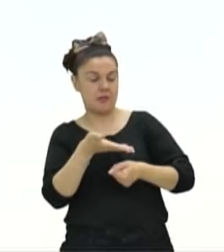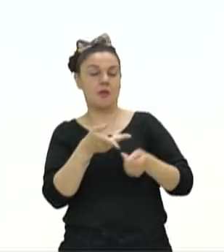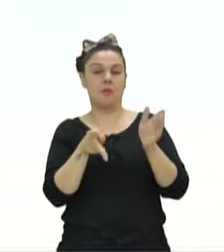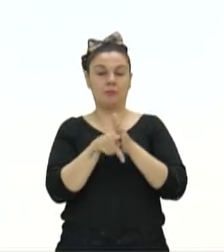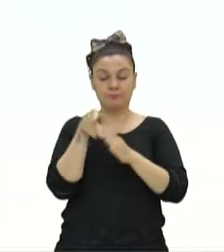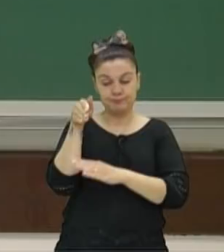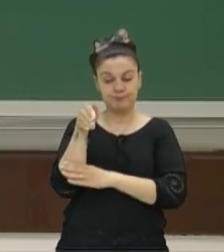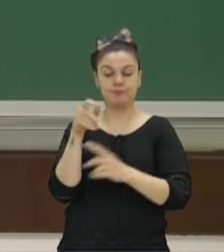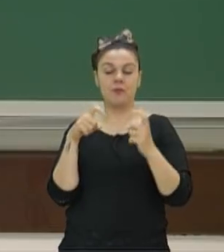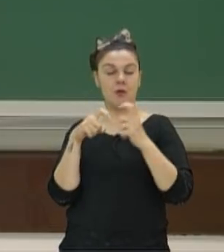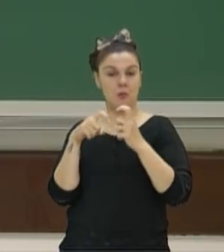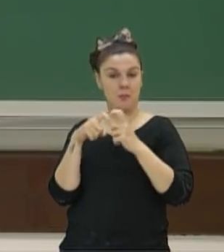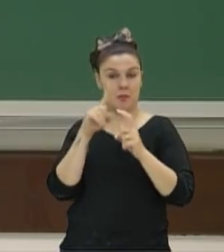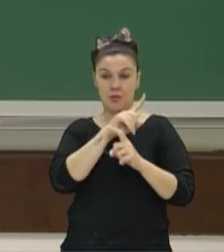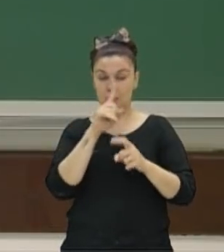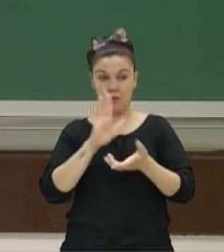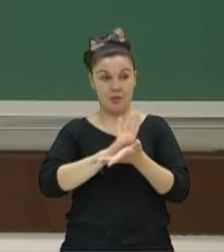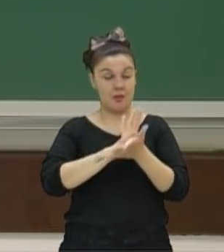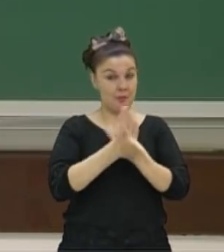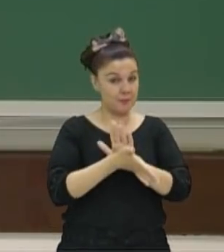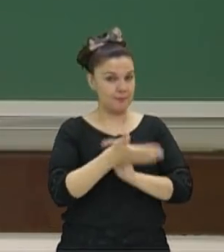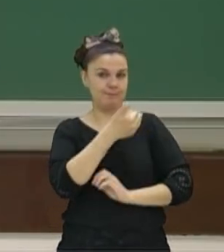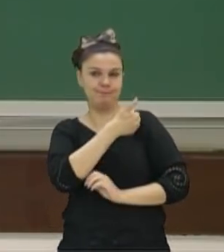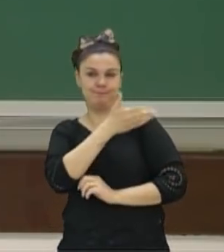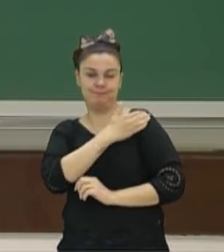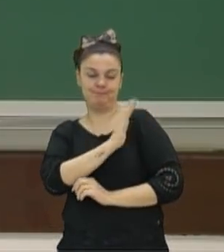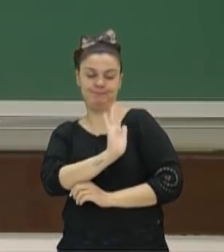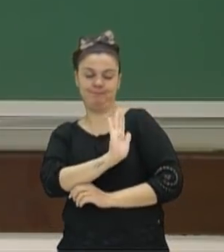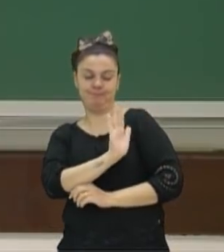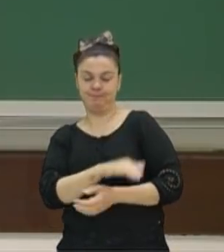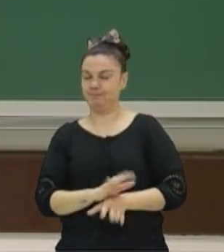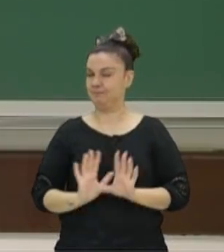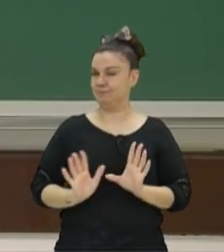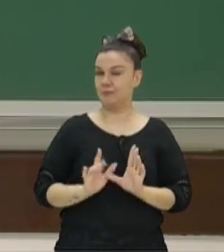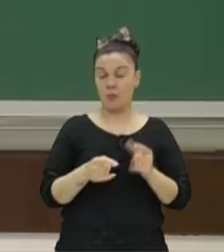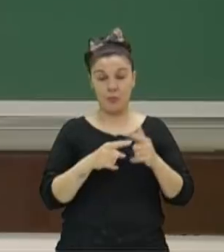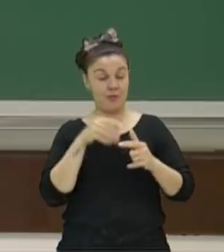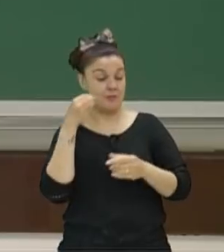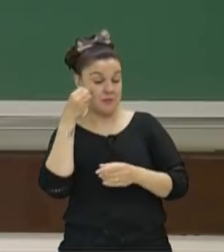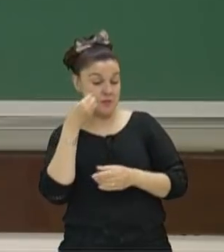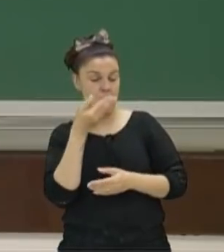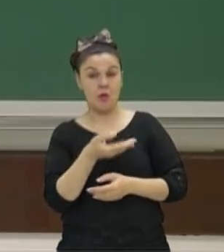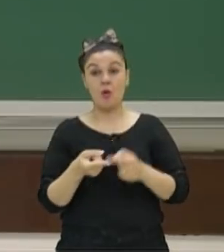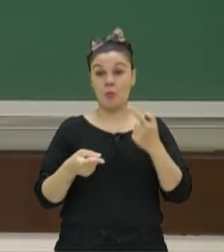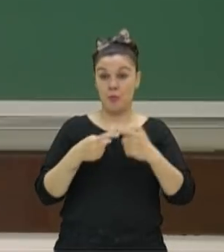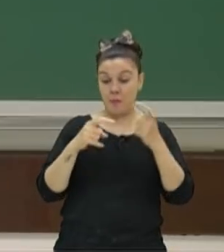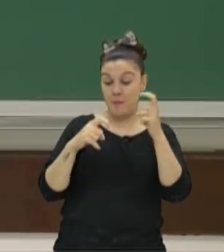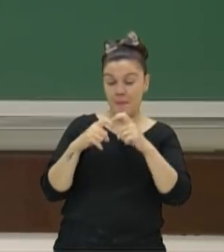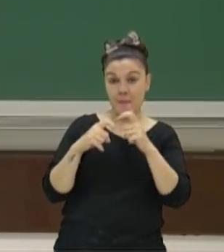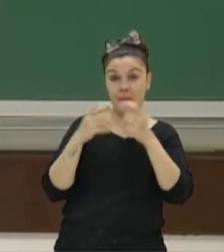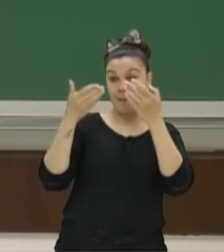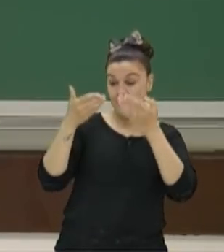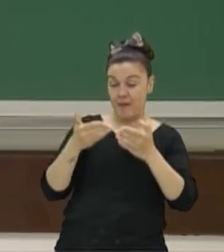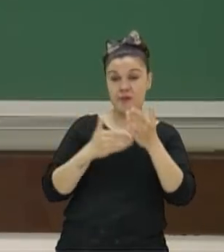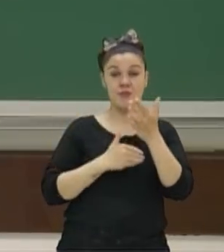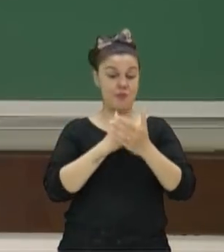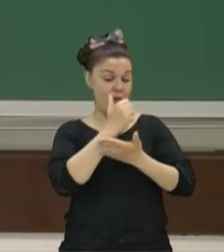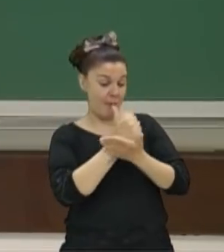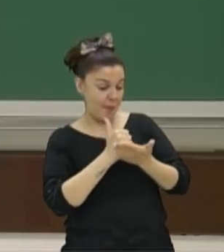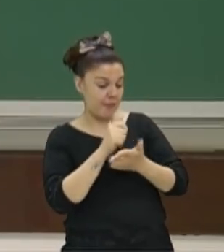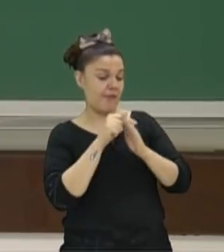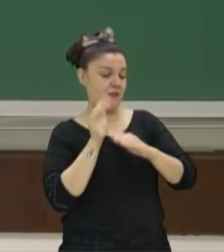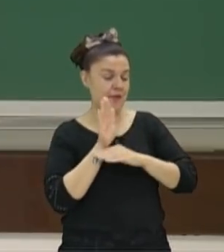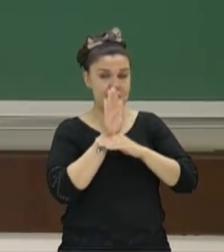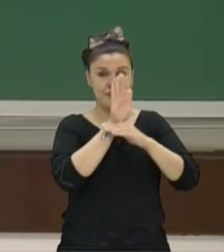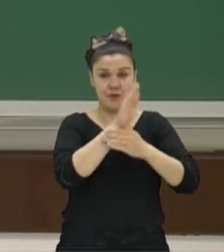de rotina, né? Não ter preconceito, né, com relação aos exames. Afinal, o médico, né, é um profissional que está ali para